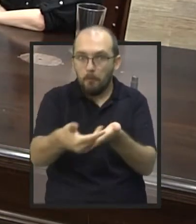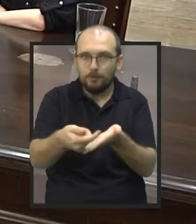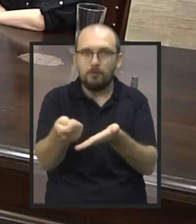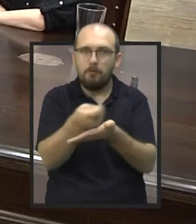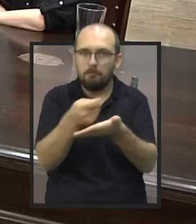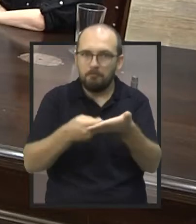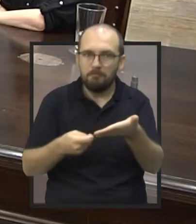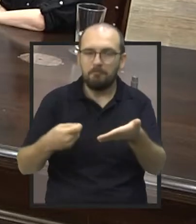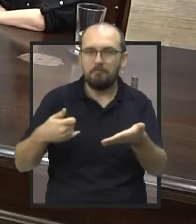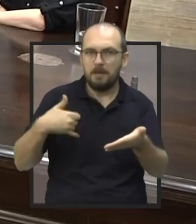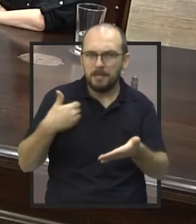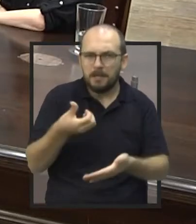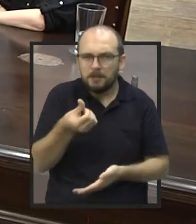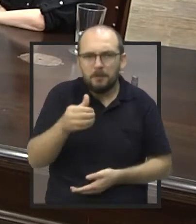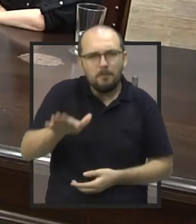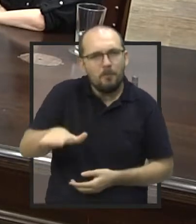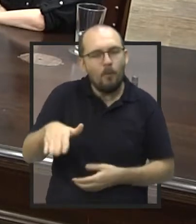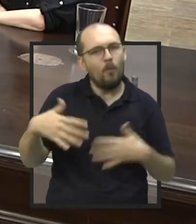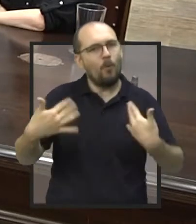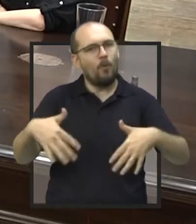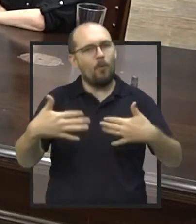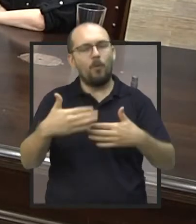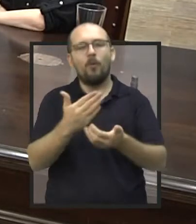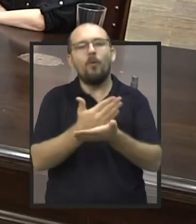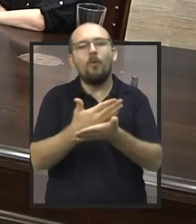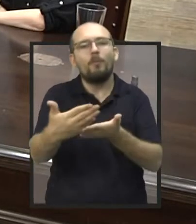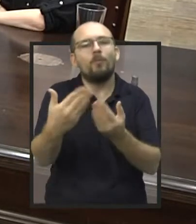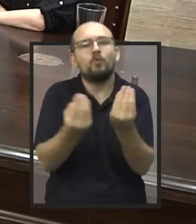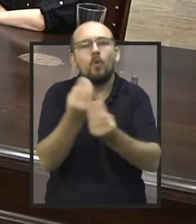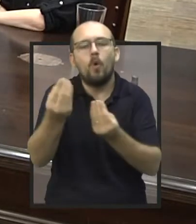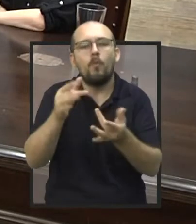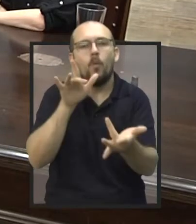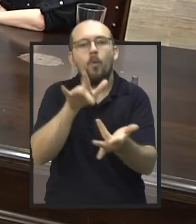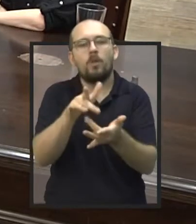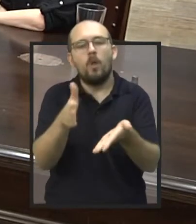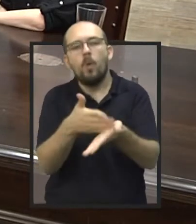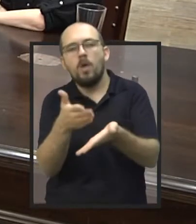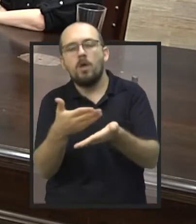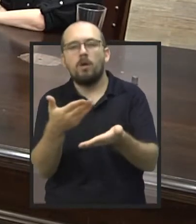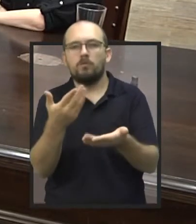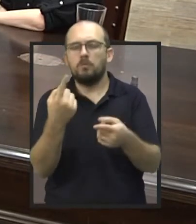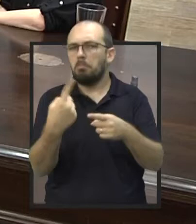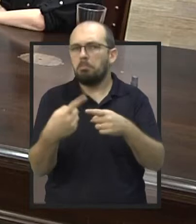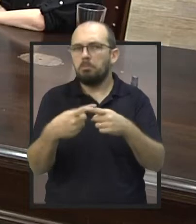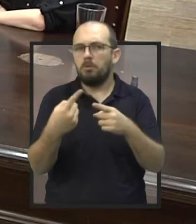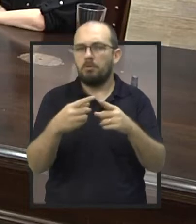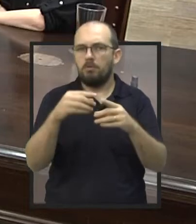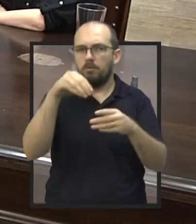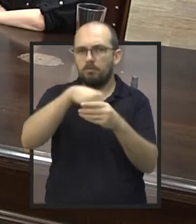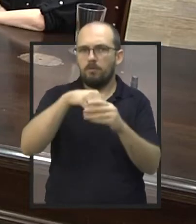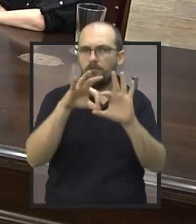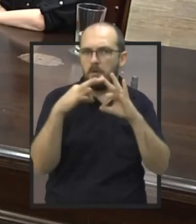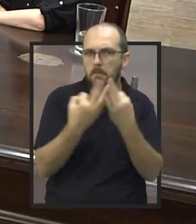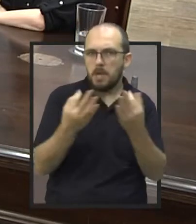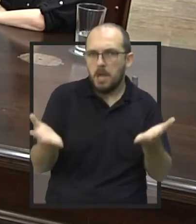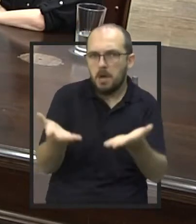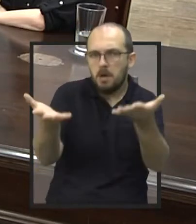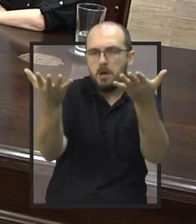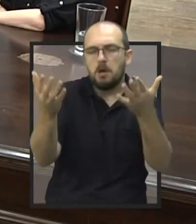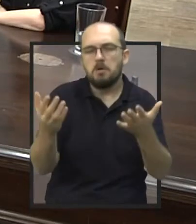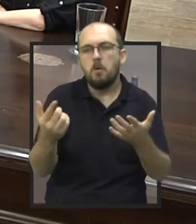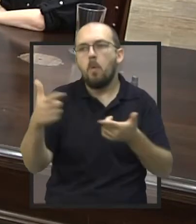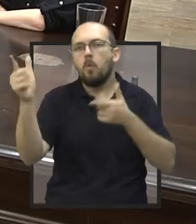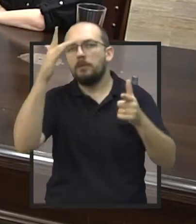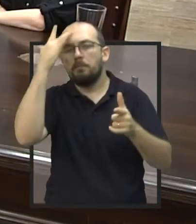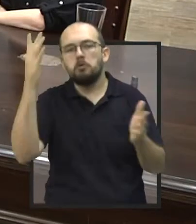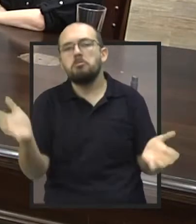E essas foram as que eu curti bastante, assim. Letícia, você falou que não gosta muito de falar sobre a infância, mas nós somos curiosos, os